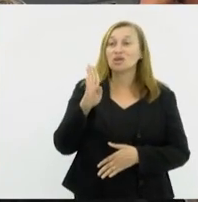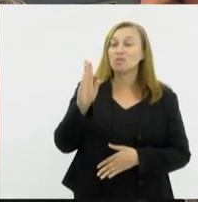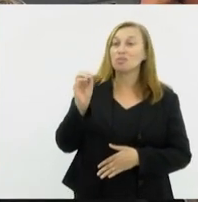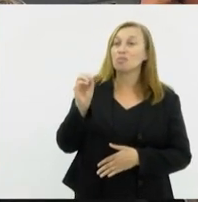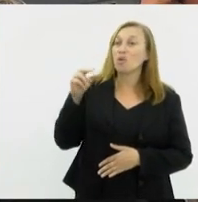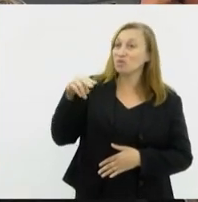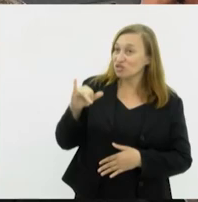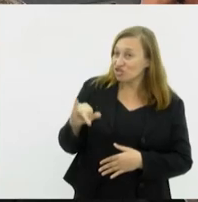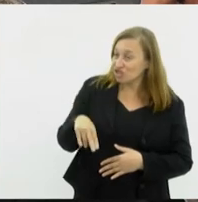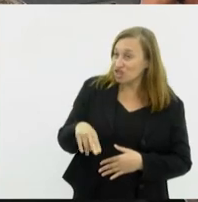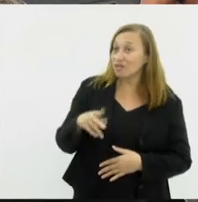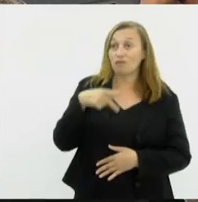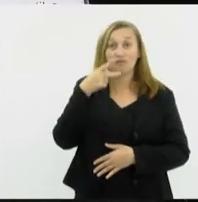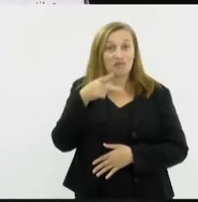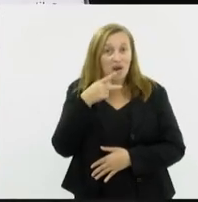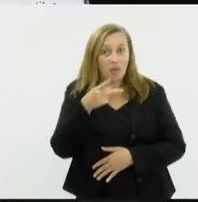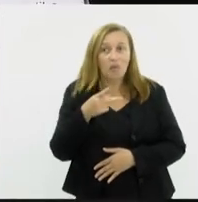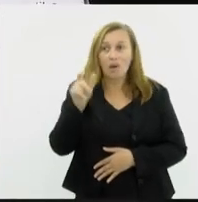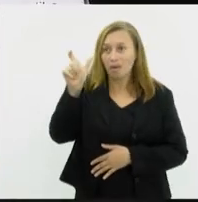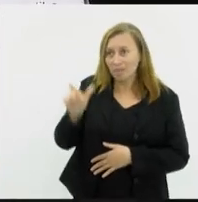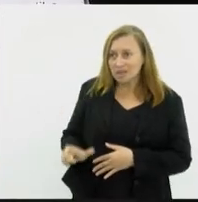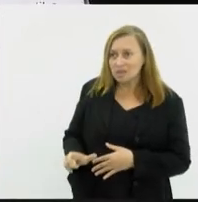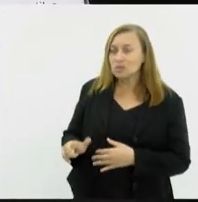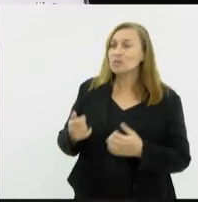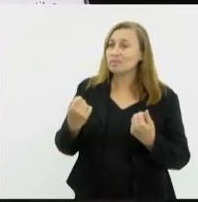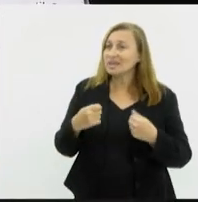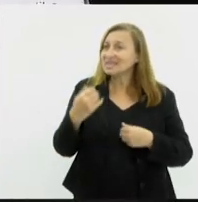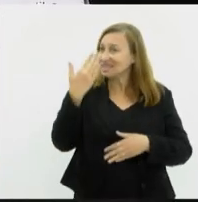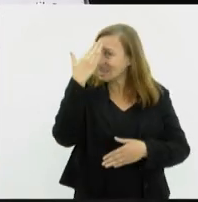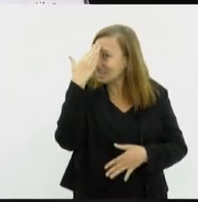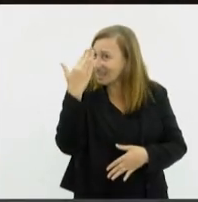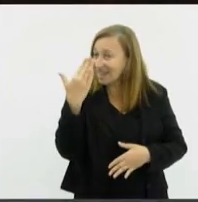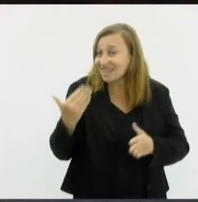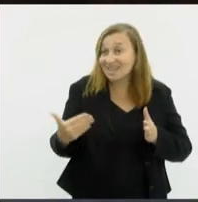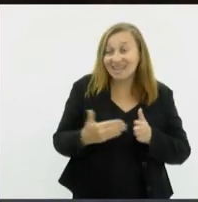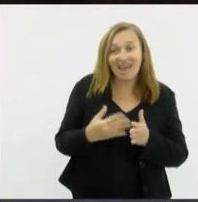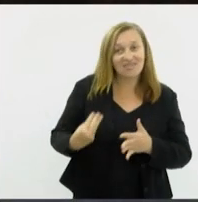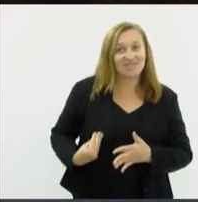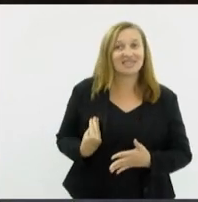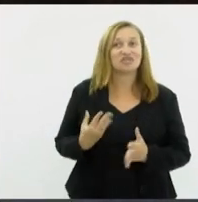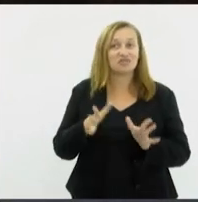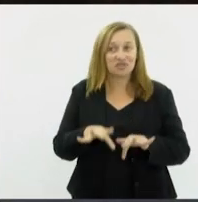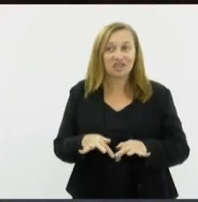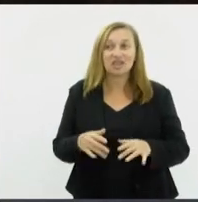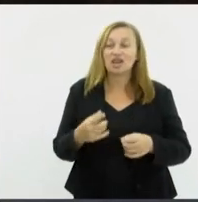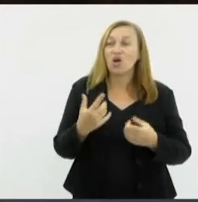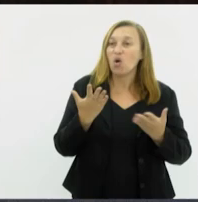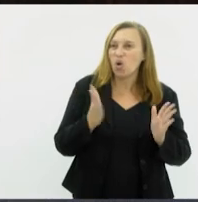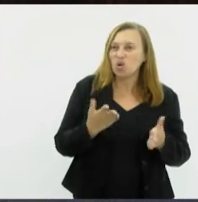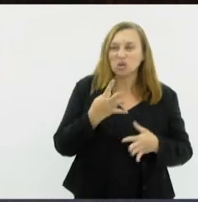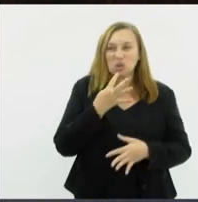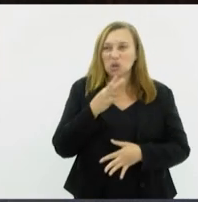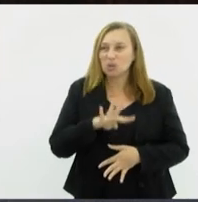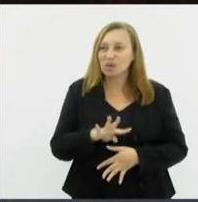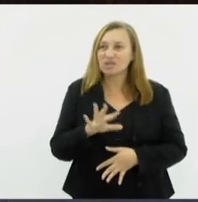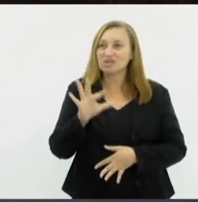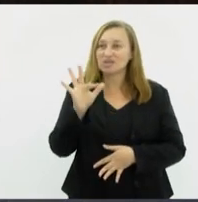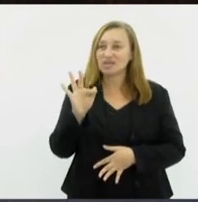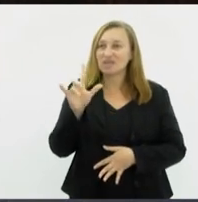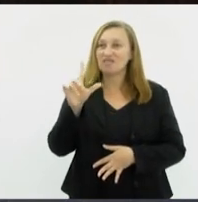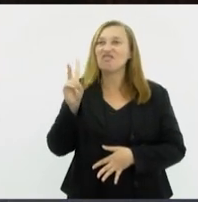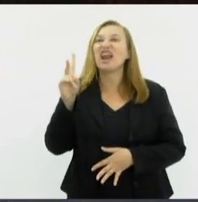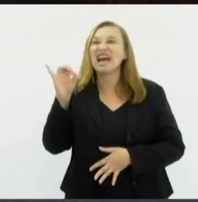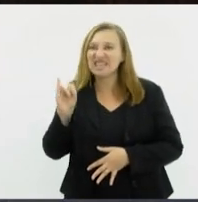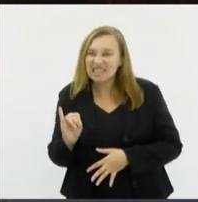que é, a pessoa tem que ser grata até o fim da vida. Hoje, quem não conhece Vlad da Pesca e Mangaratiba,